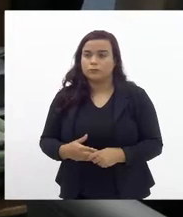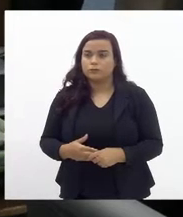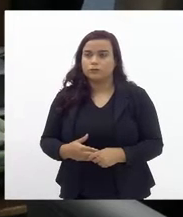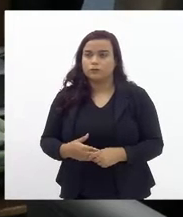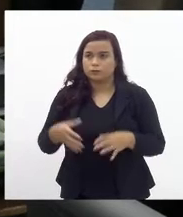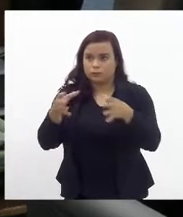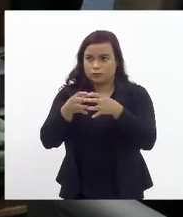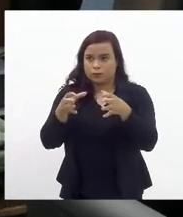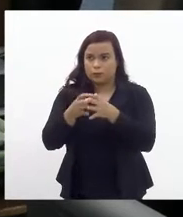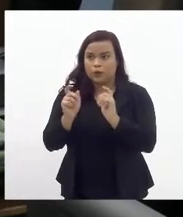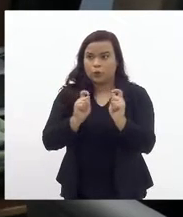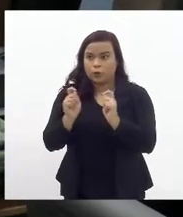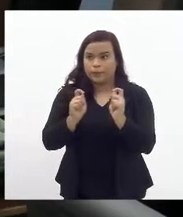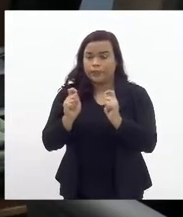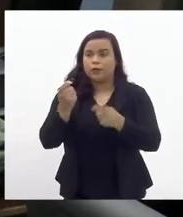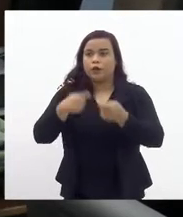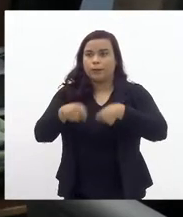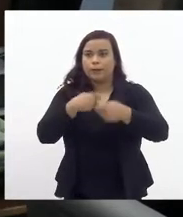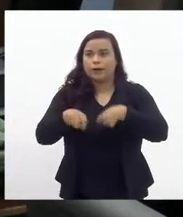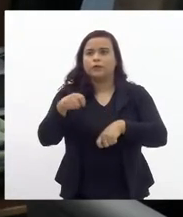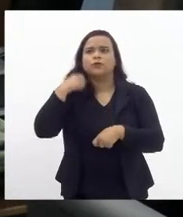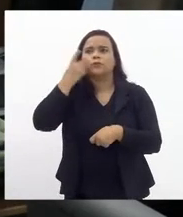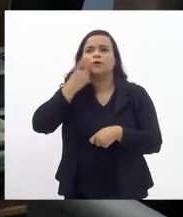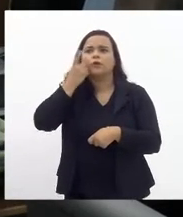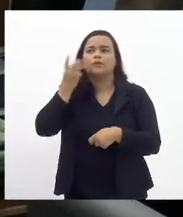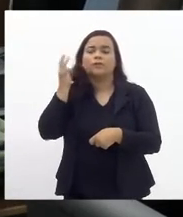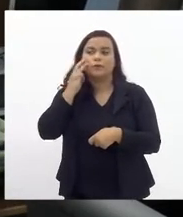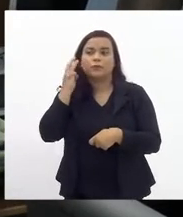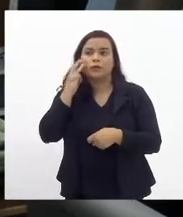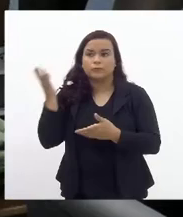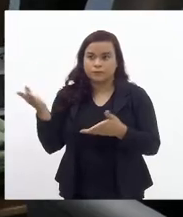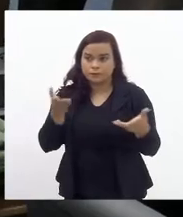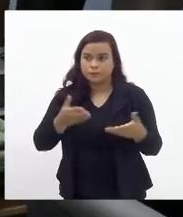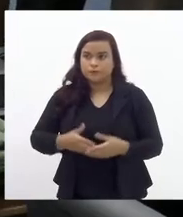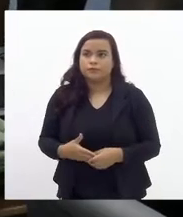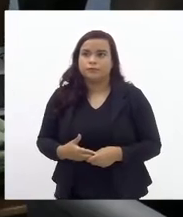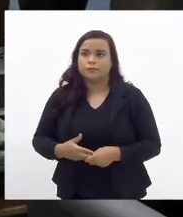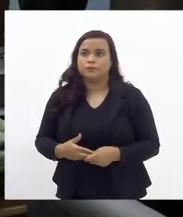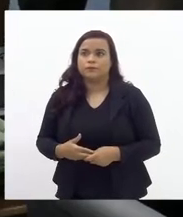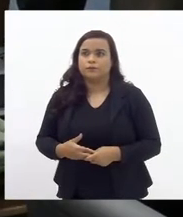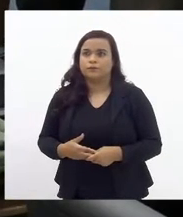Pela Comissão de Economia, Indústria e Comércio, deputado Valdeque Carneiro.